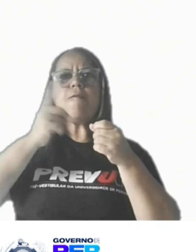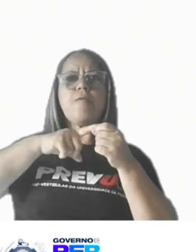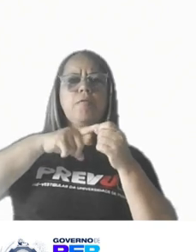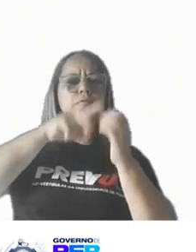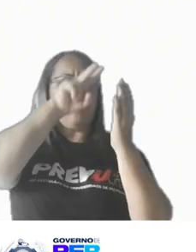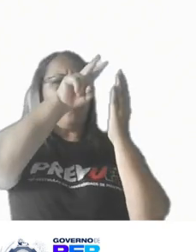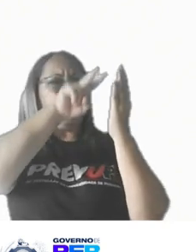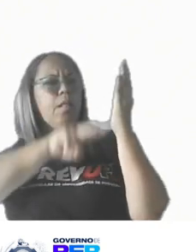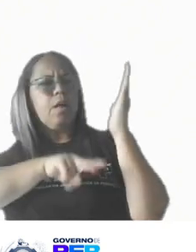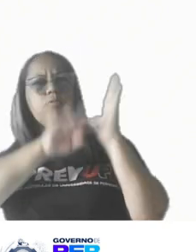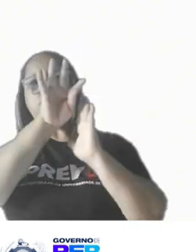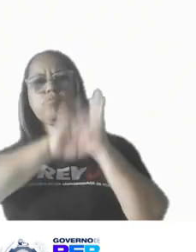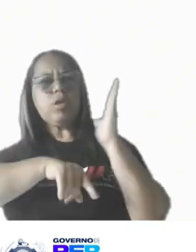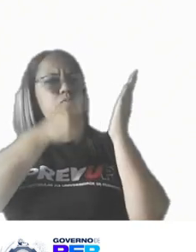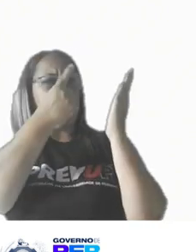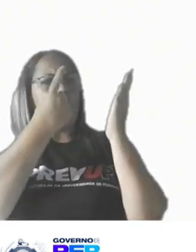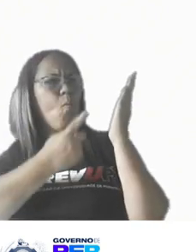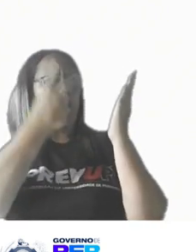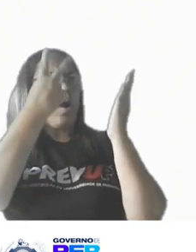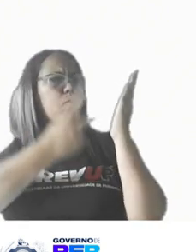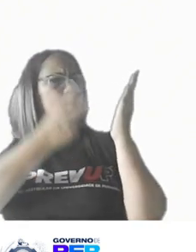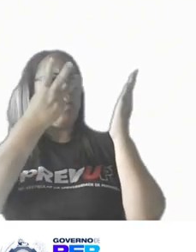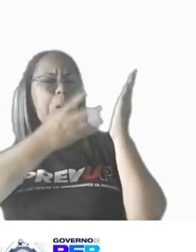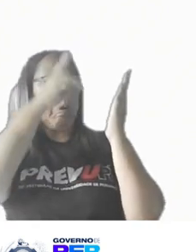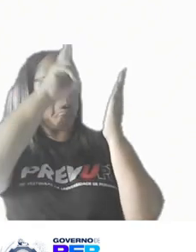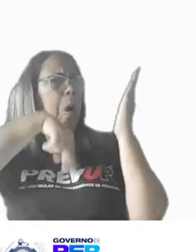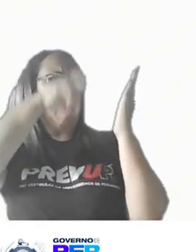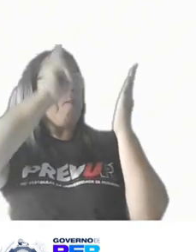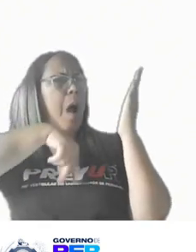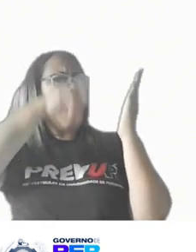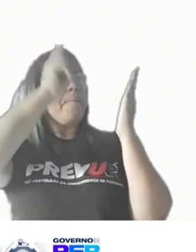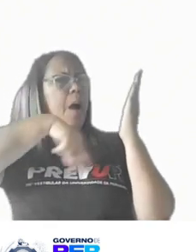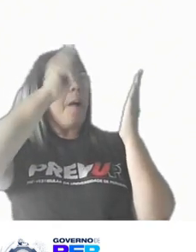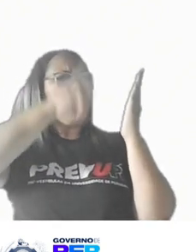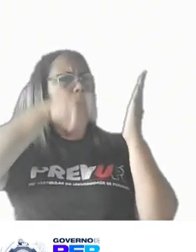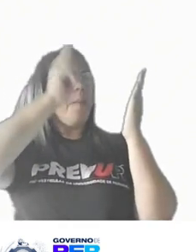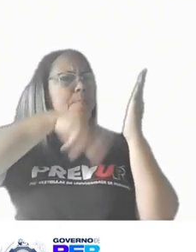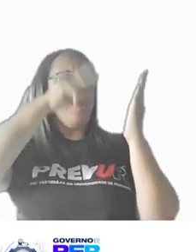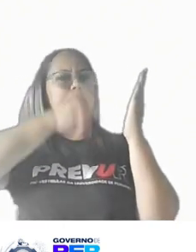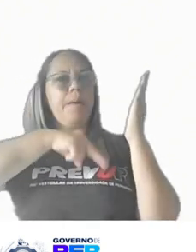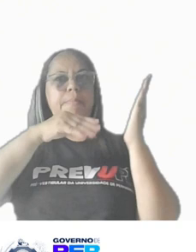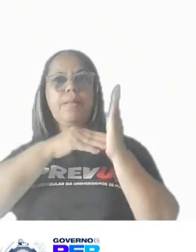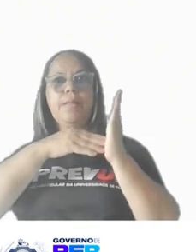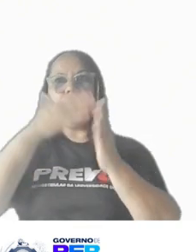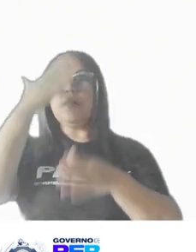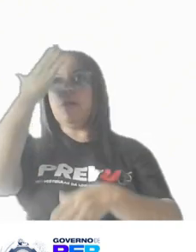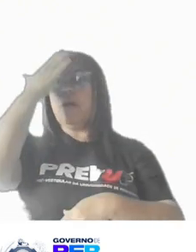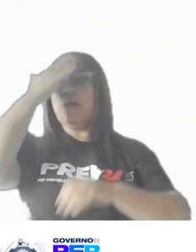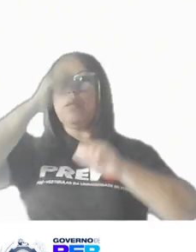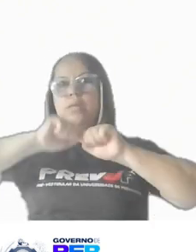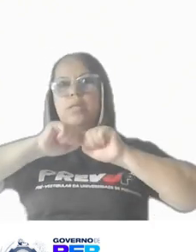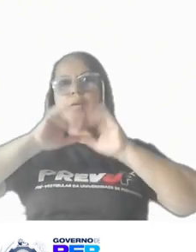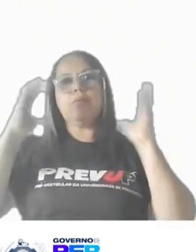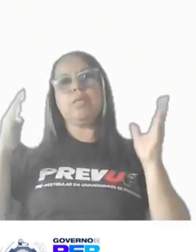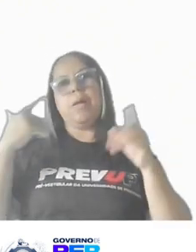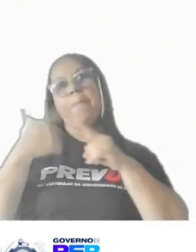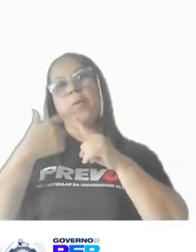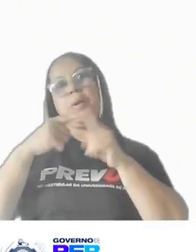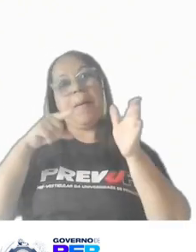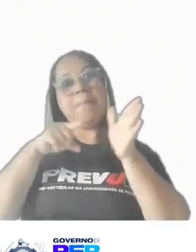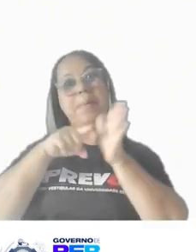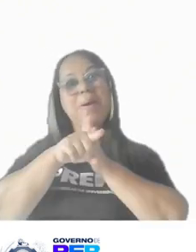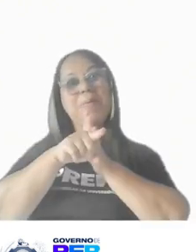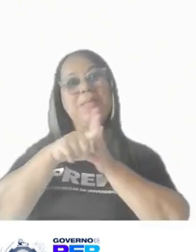texto duas, três, quatro vezes ou quantas vezes forem necessárias. Mas é aquele tipo de questão que a